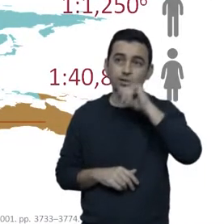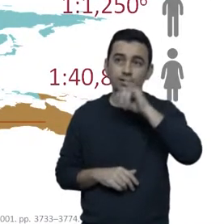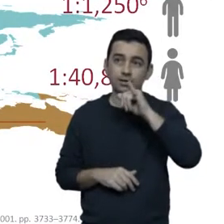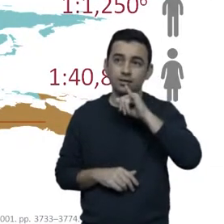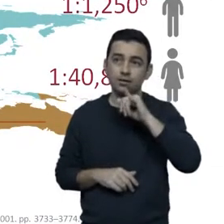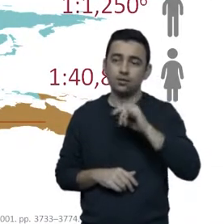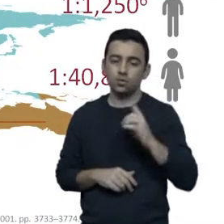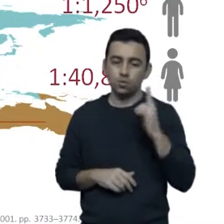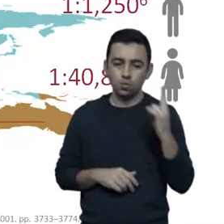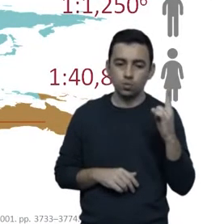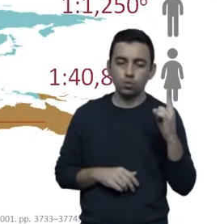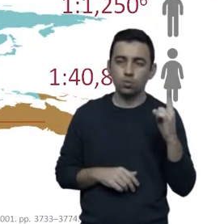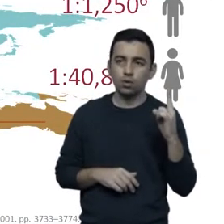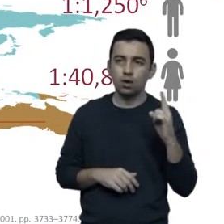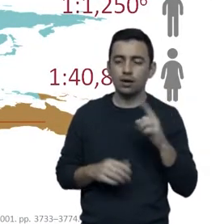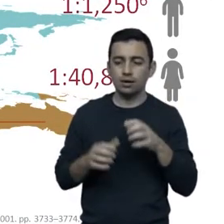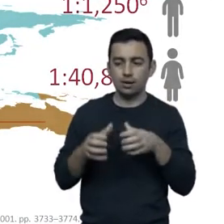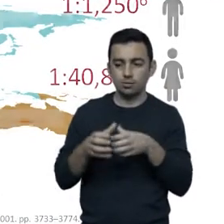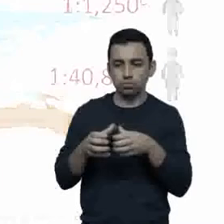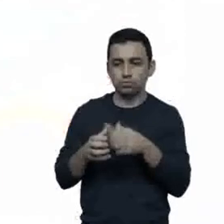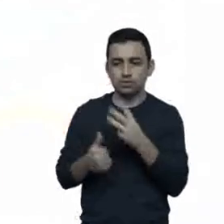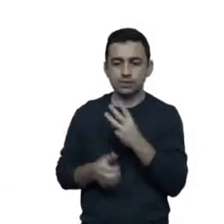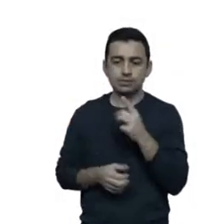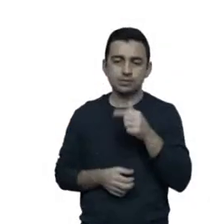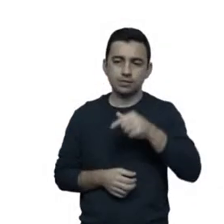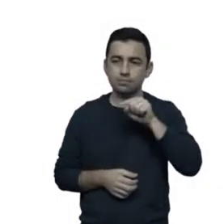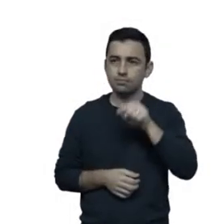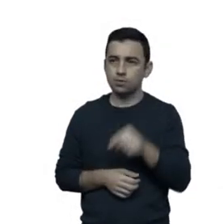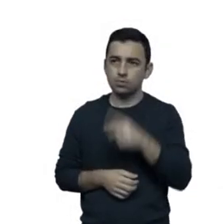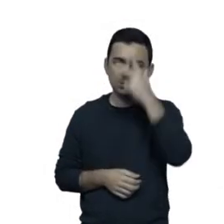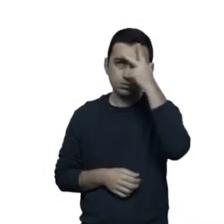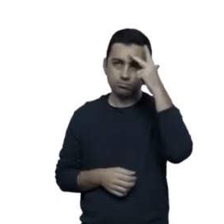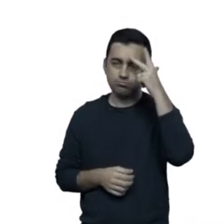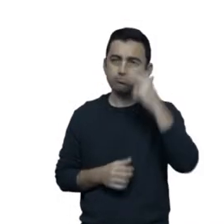mil pacientes. Podemos passar.